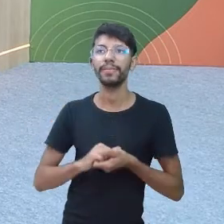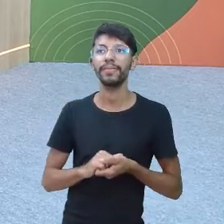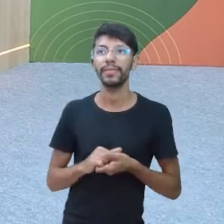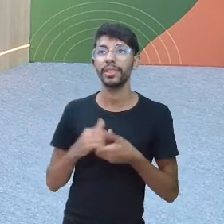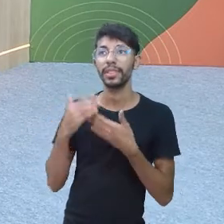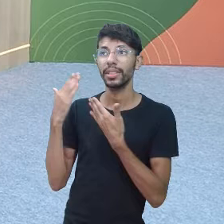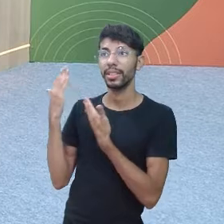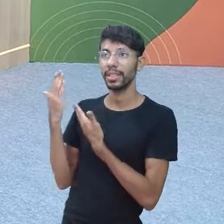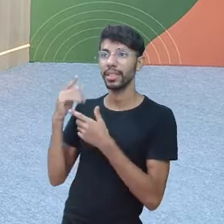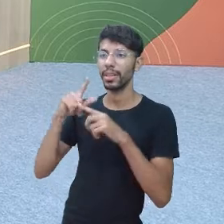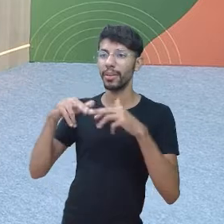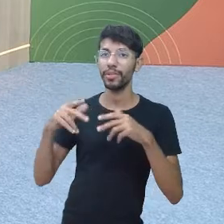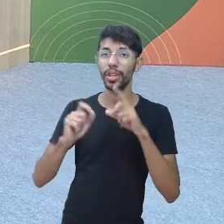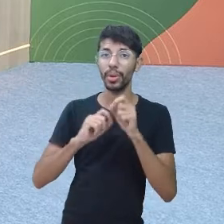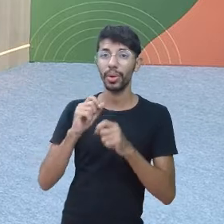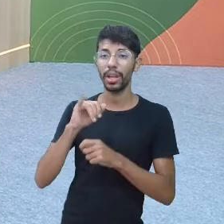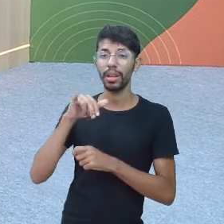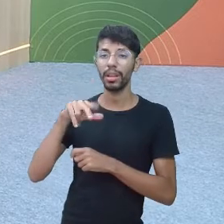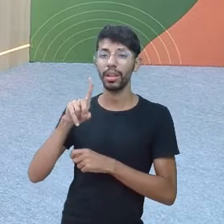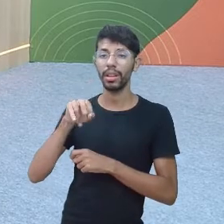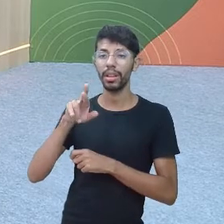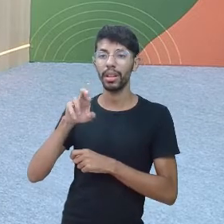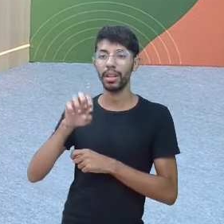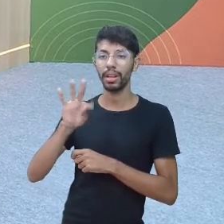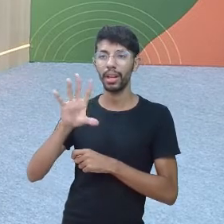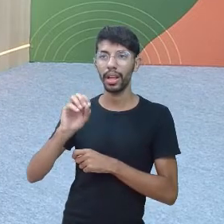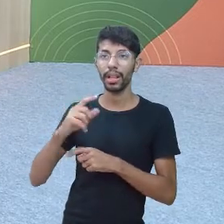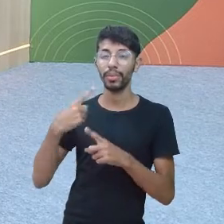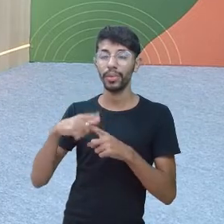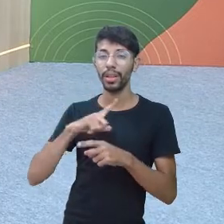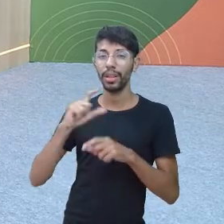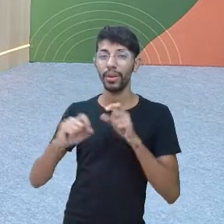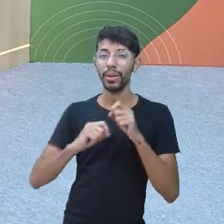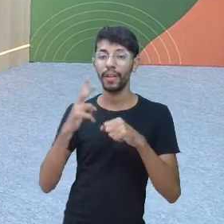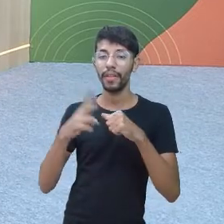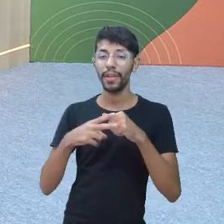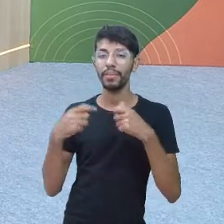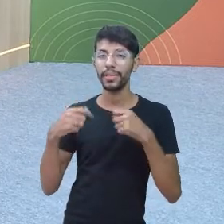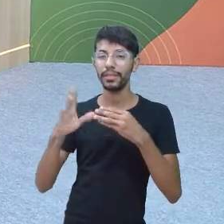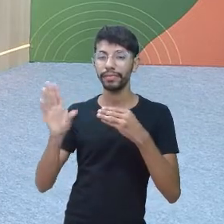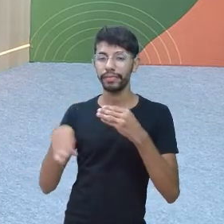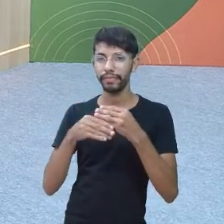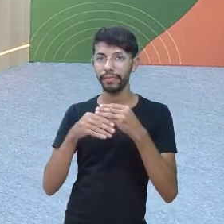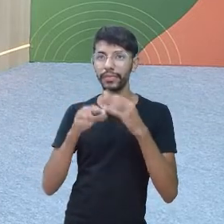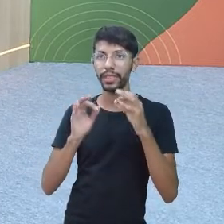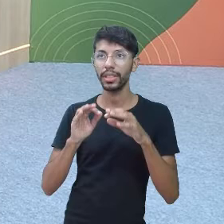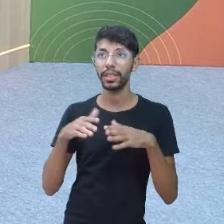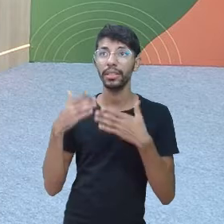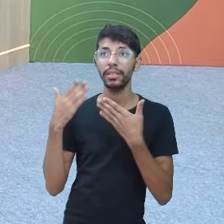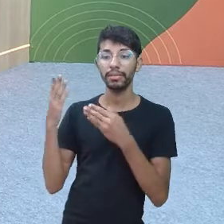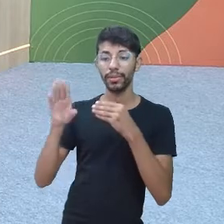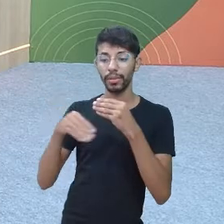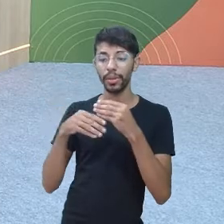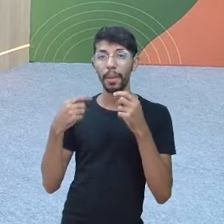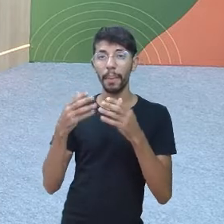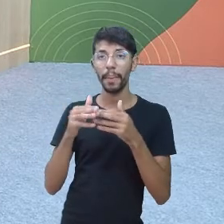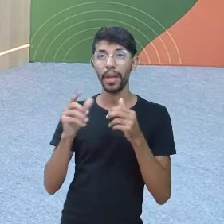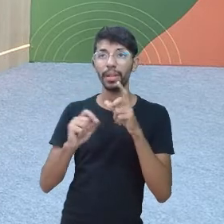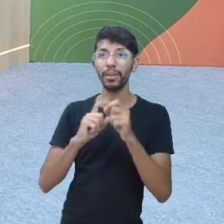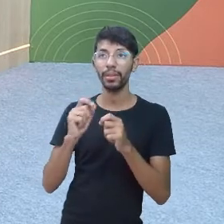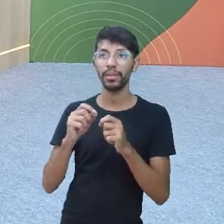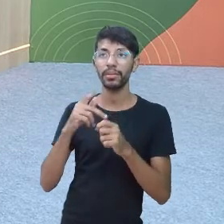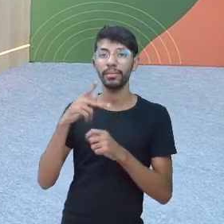é um objeto indireto, porque a gente tem um verbo que precisa de complemento, e esse complemento ele pede uma preposição, que é a preposição